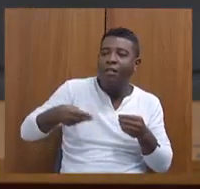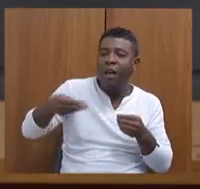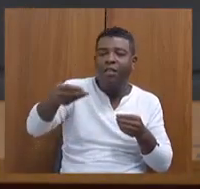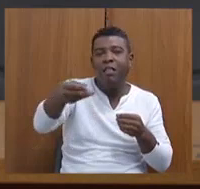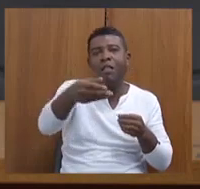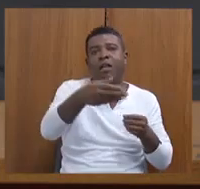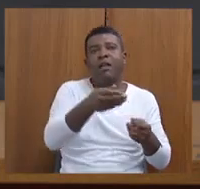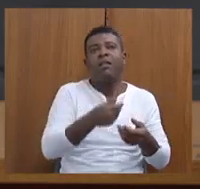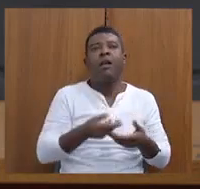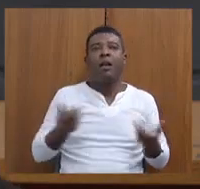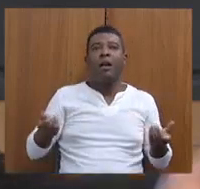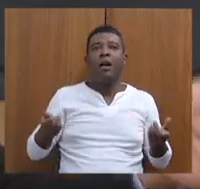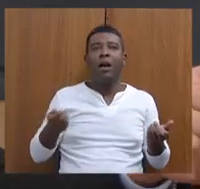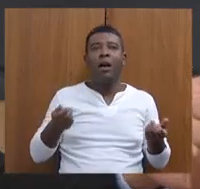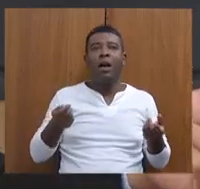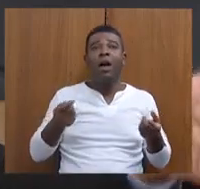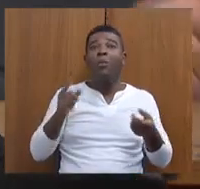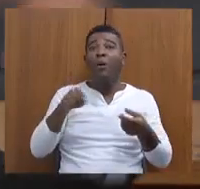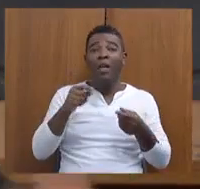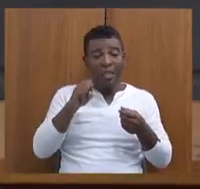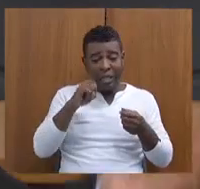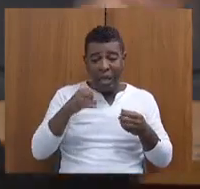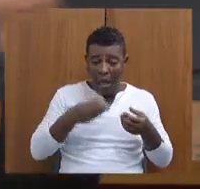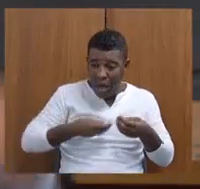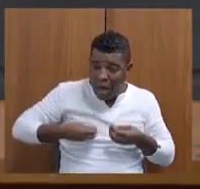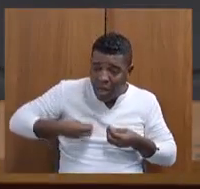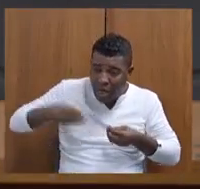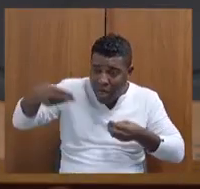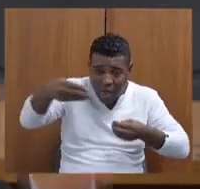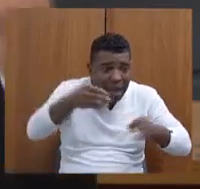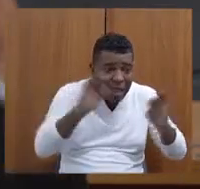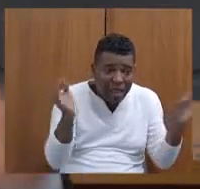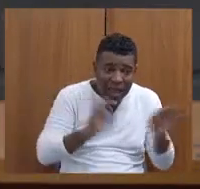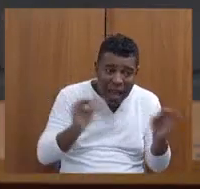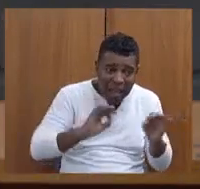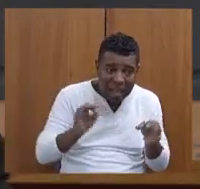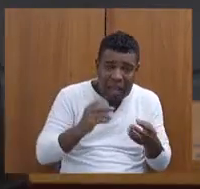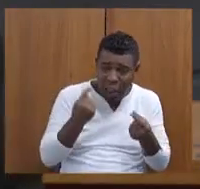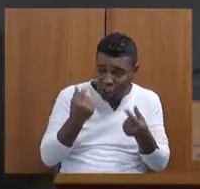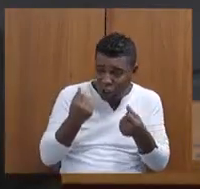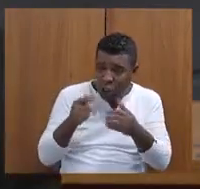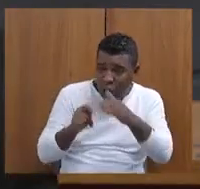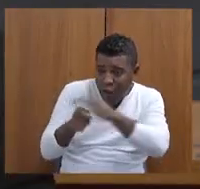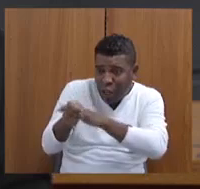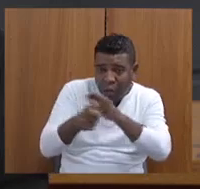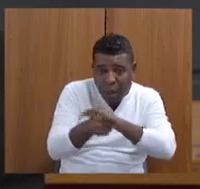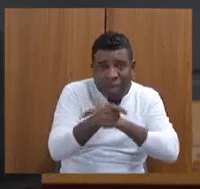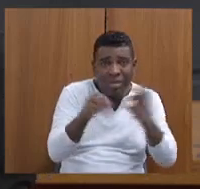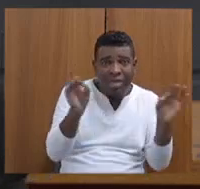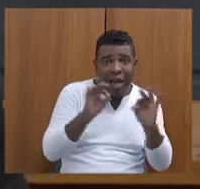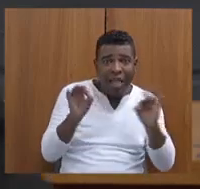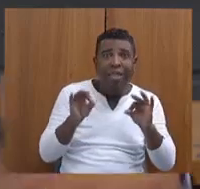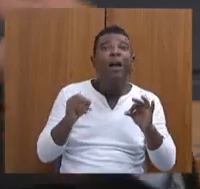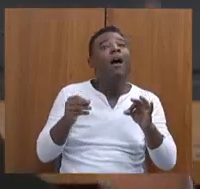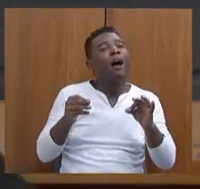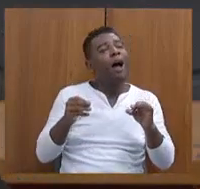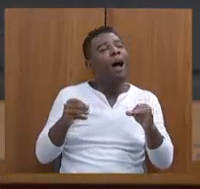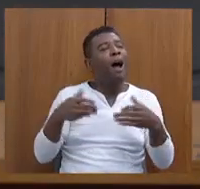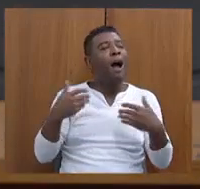de terem uma vida de ter com que os municípios os prefeitos invistam nas políticas que